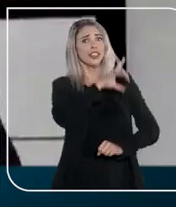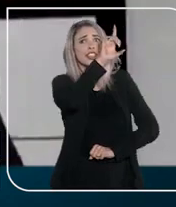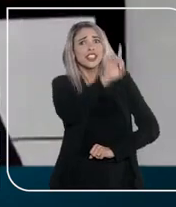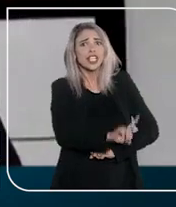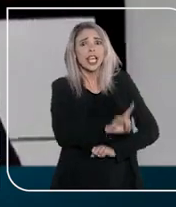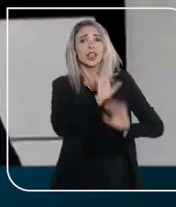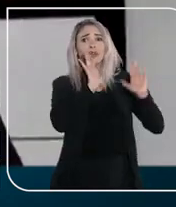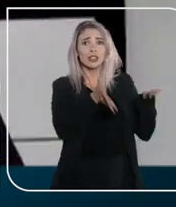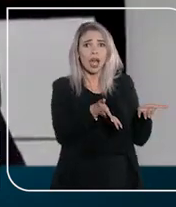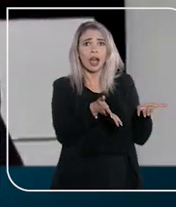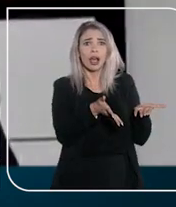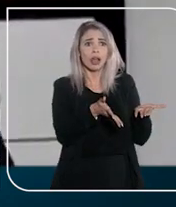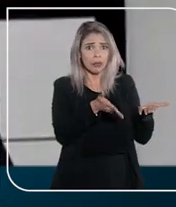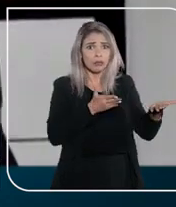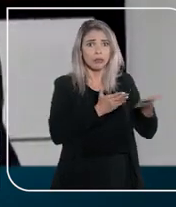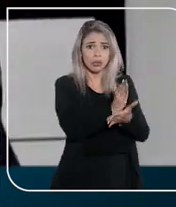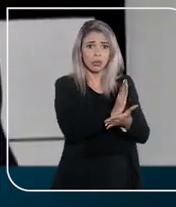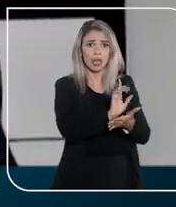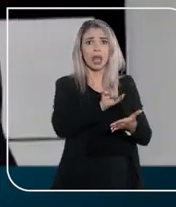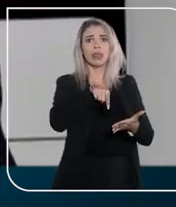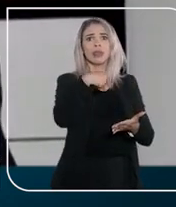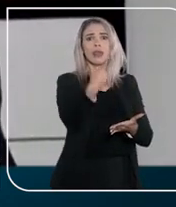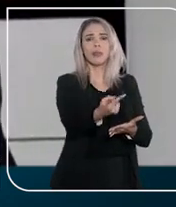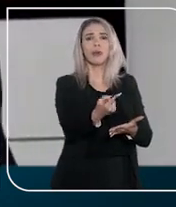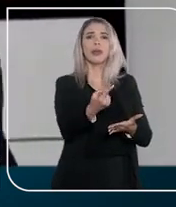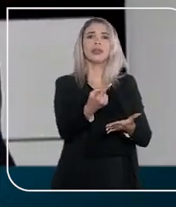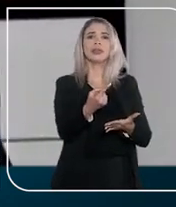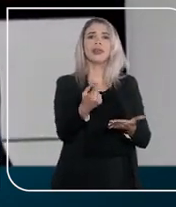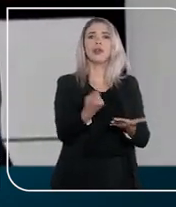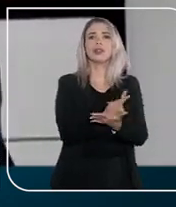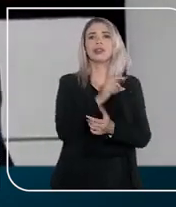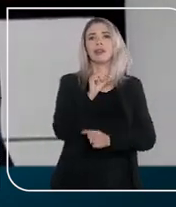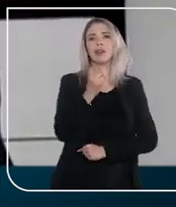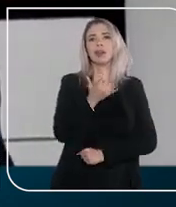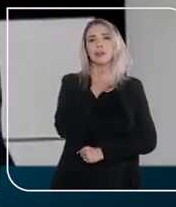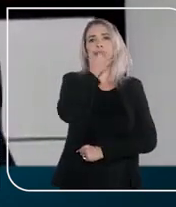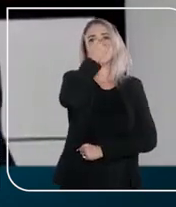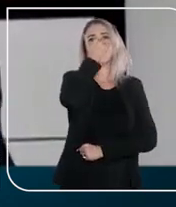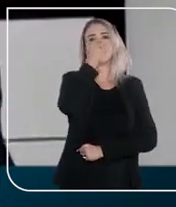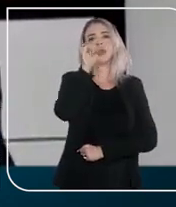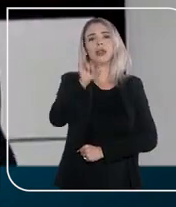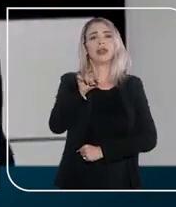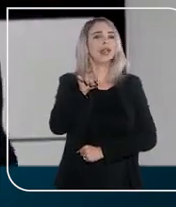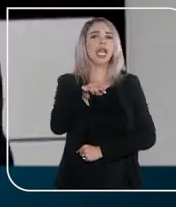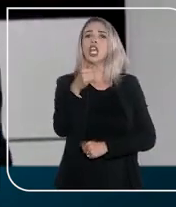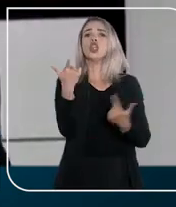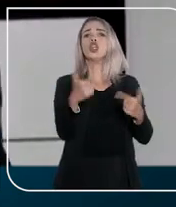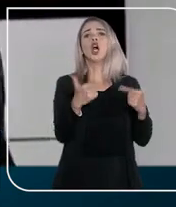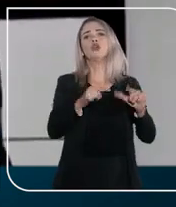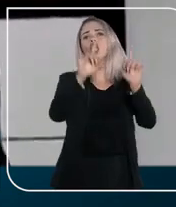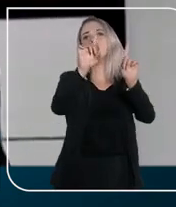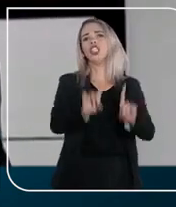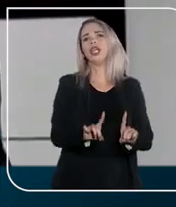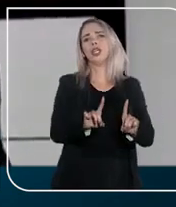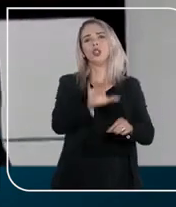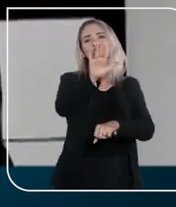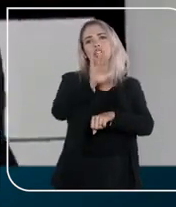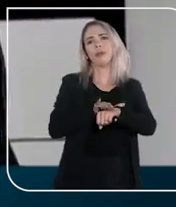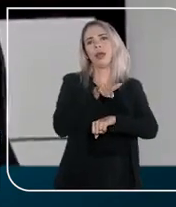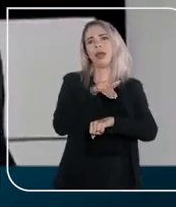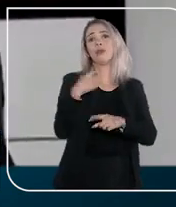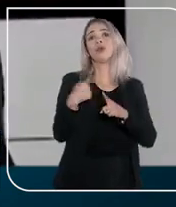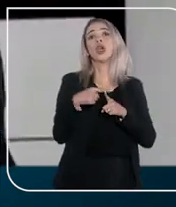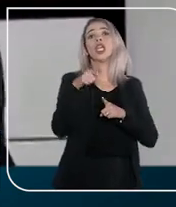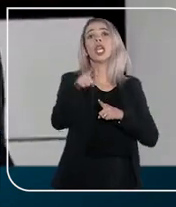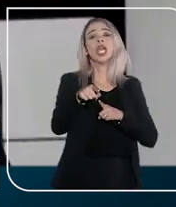direito na primeira demanda, depois, em uma segunda ação deste mesmo indivíduo, disse que ele não tinha direito a ser nomeado, porque